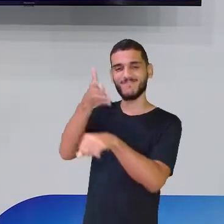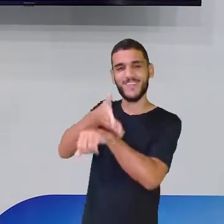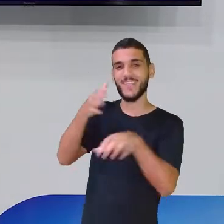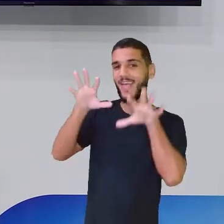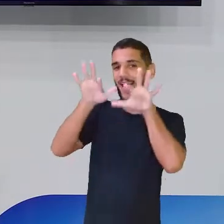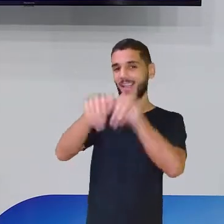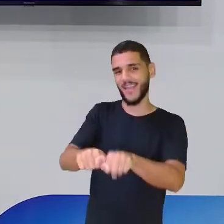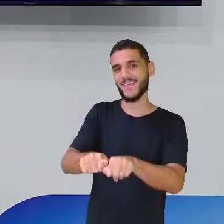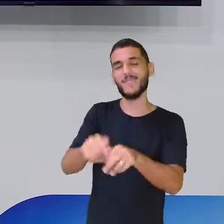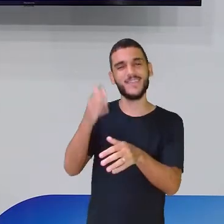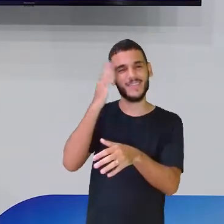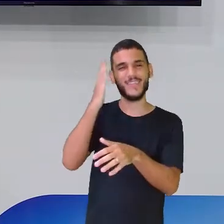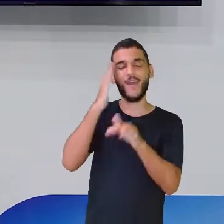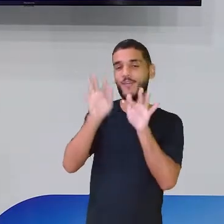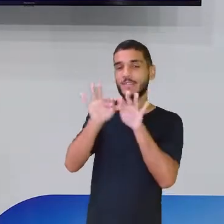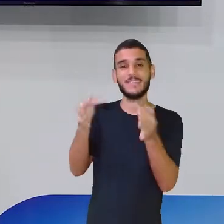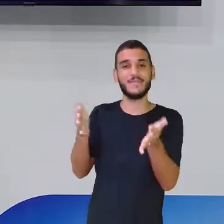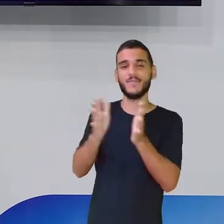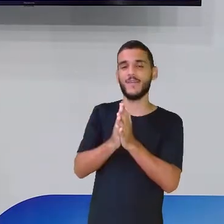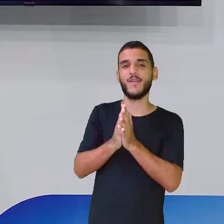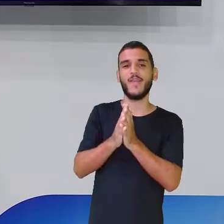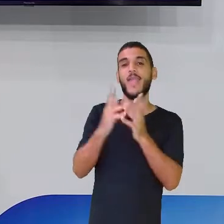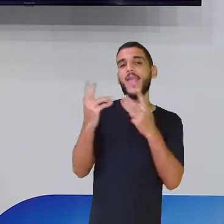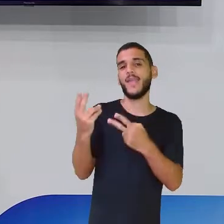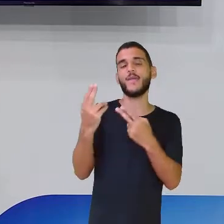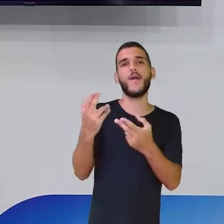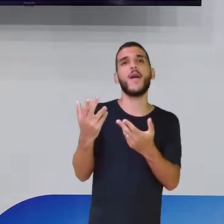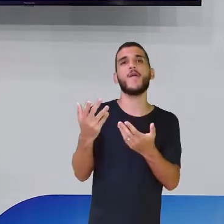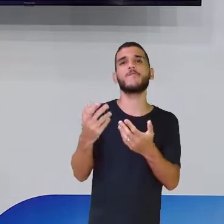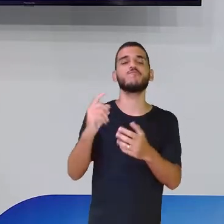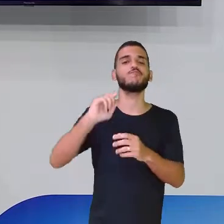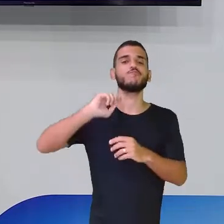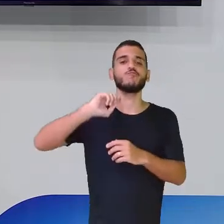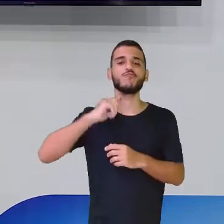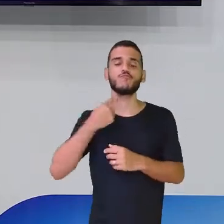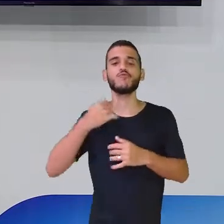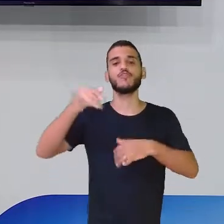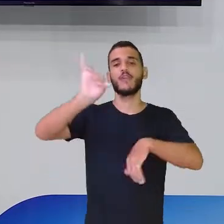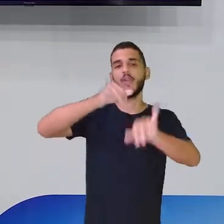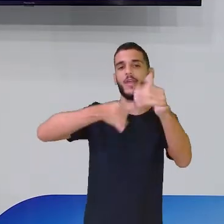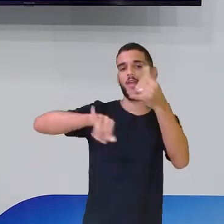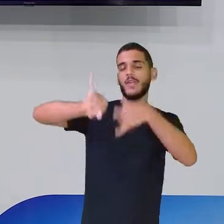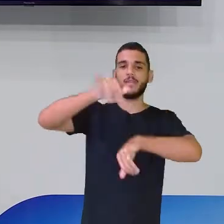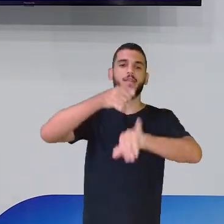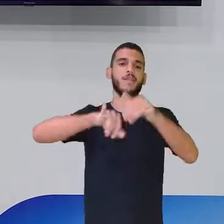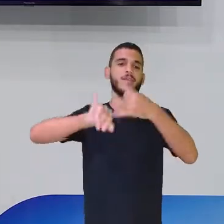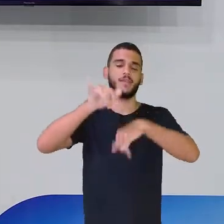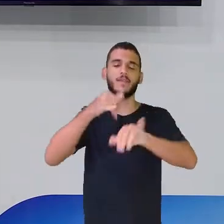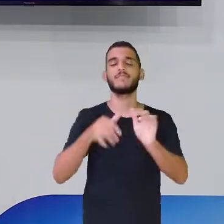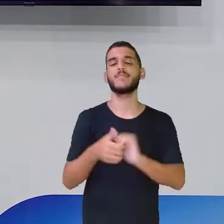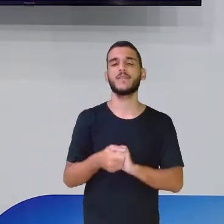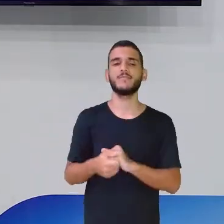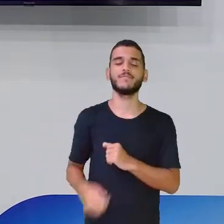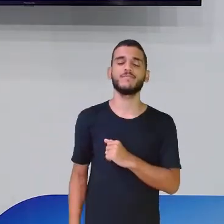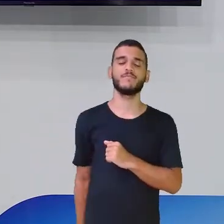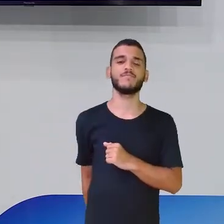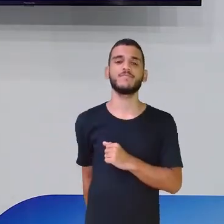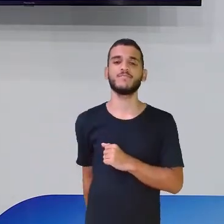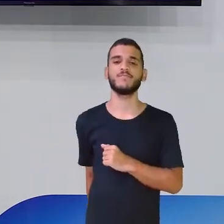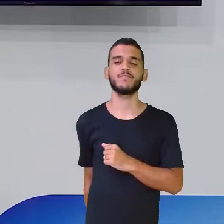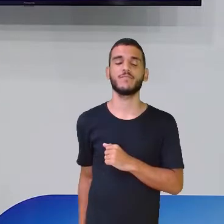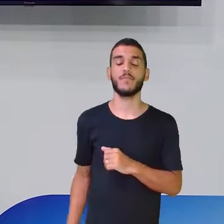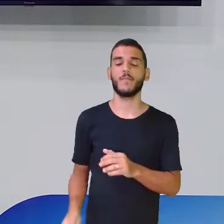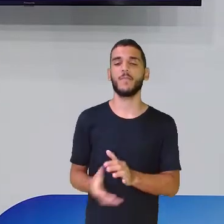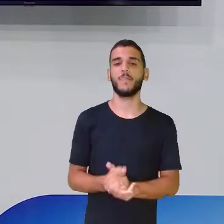Simplesmente. Simplesmente. Não é como a poluição química, né? Que deixa ali os vestígios. Então, tudo isso é muito